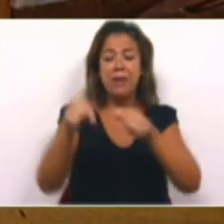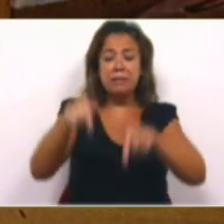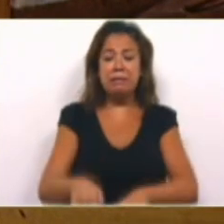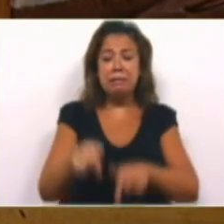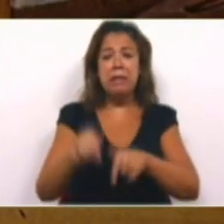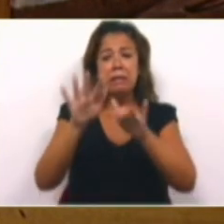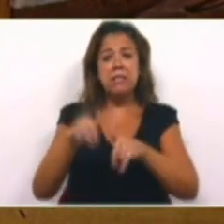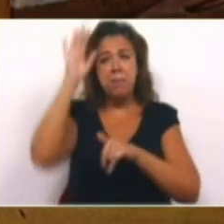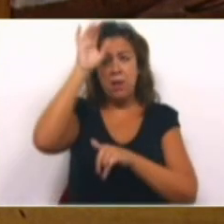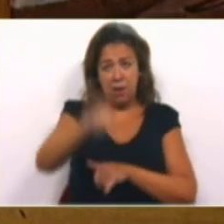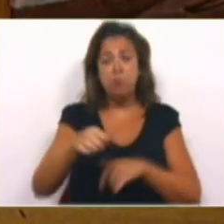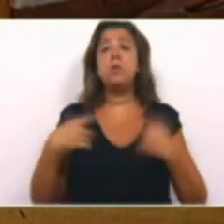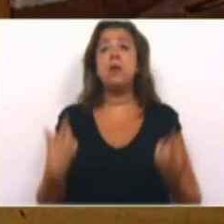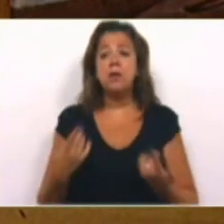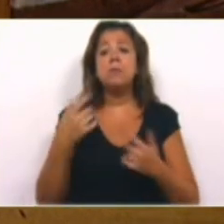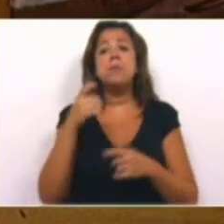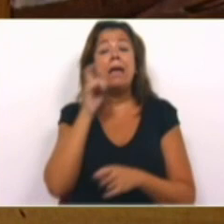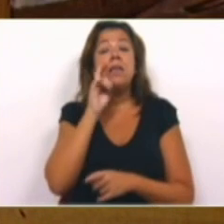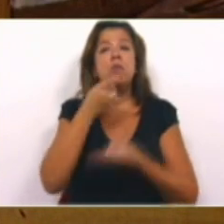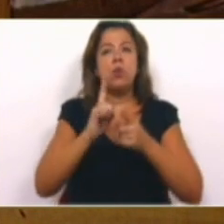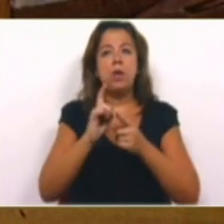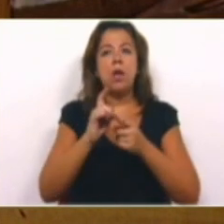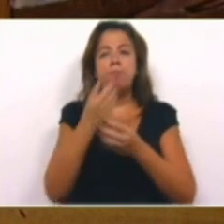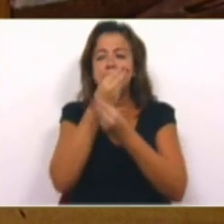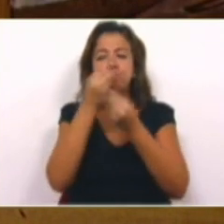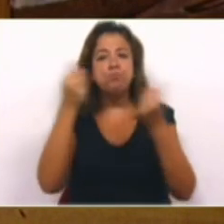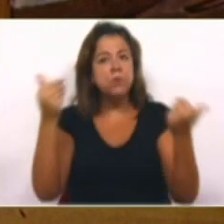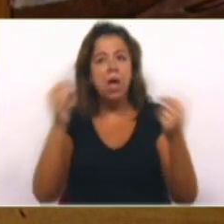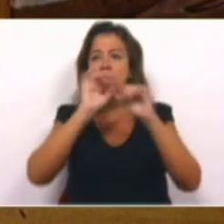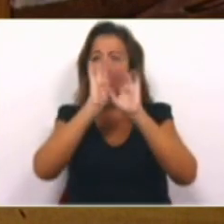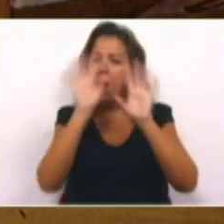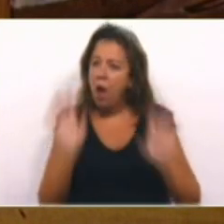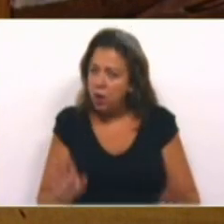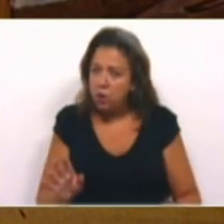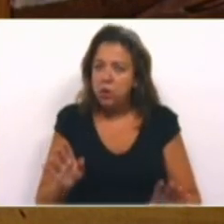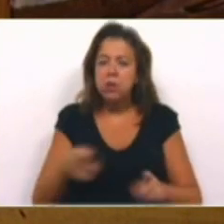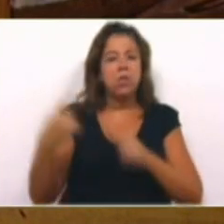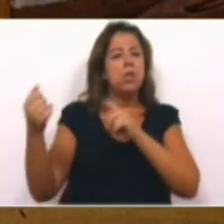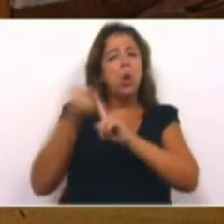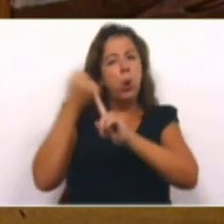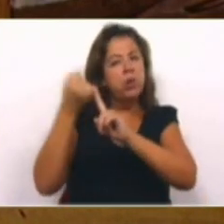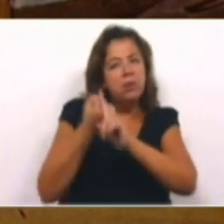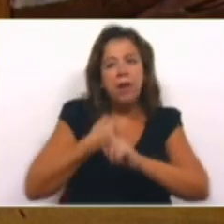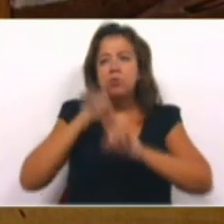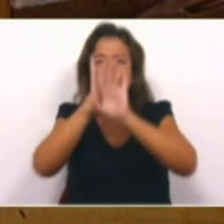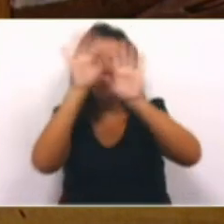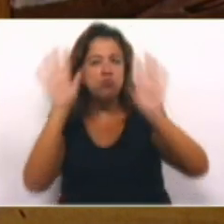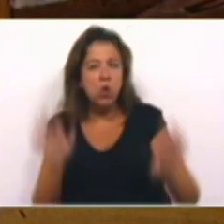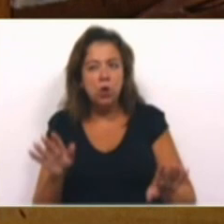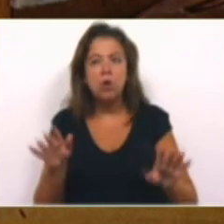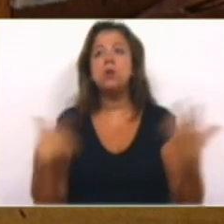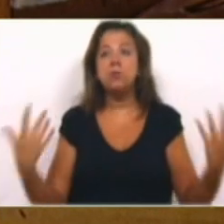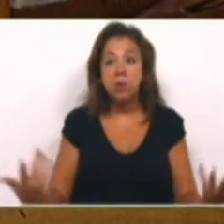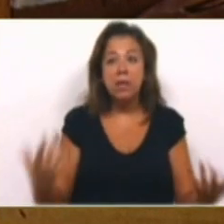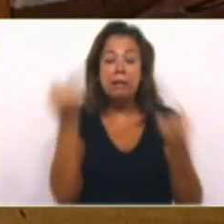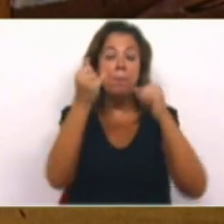da República garantindo transparência e lutando por medidas de transparência e de independência